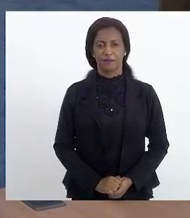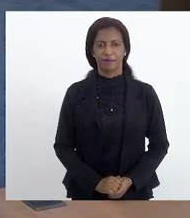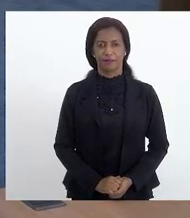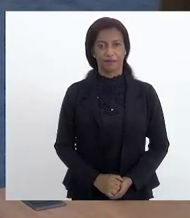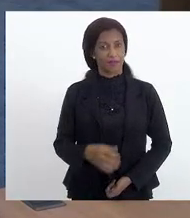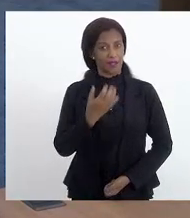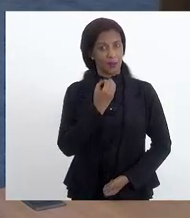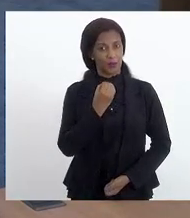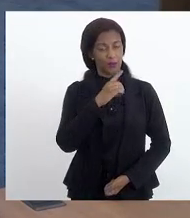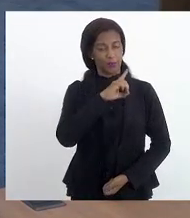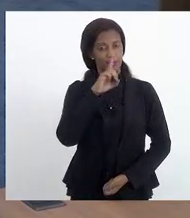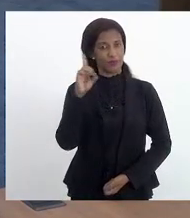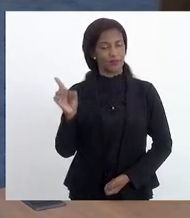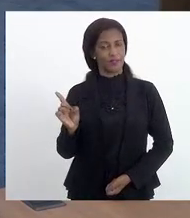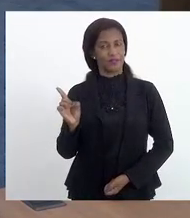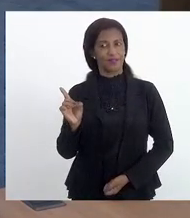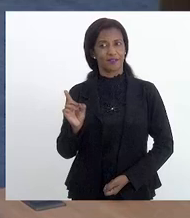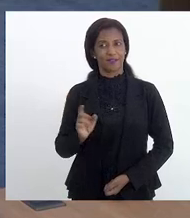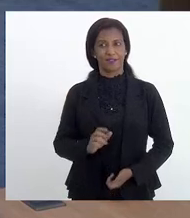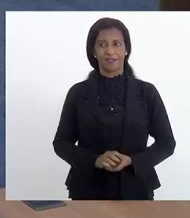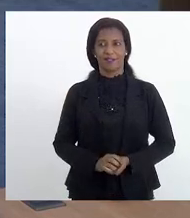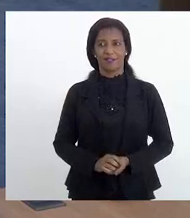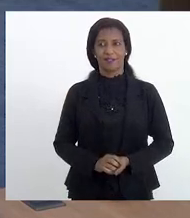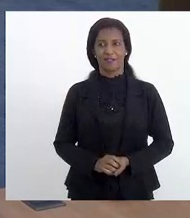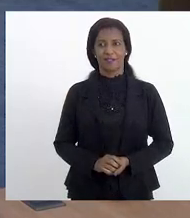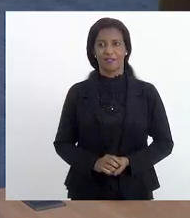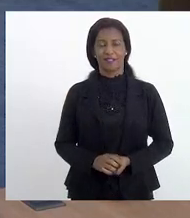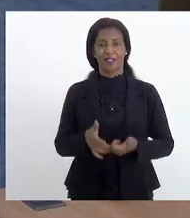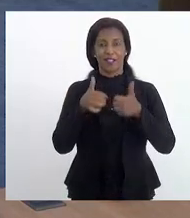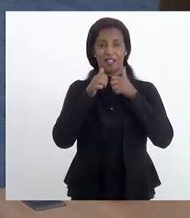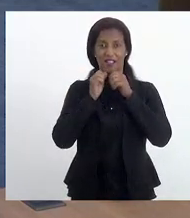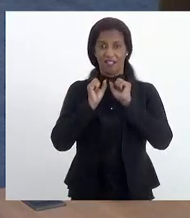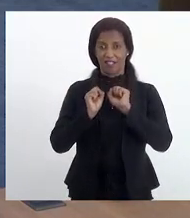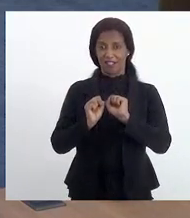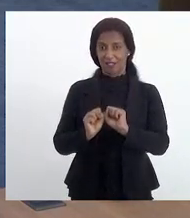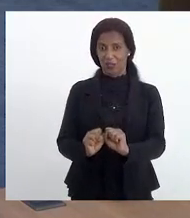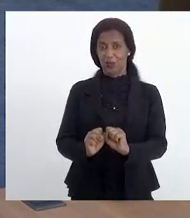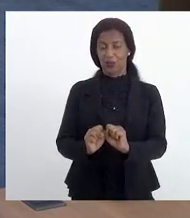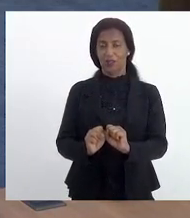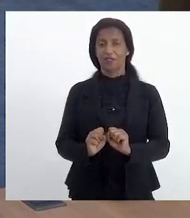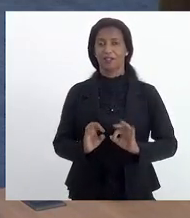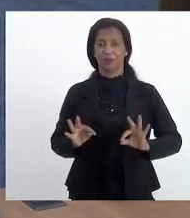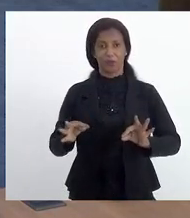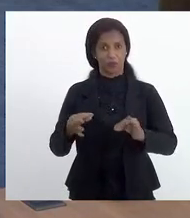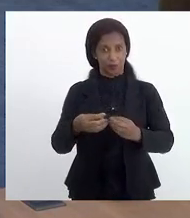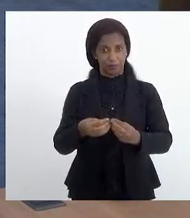Bom dia aos nossos assessores, assessoras e assessores.